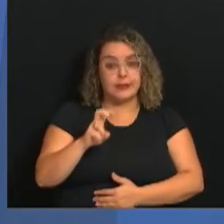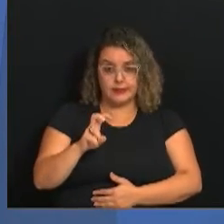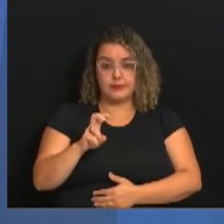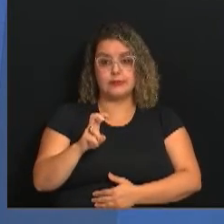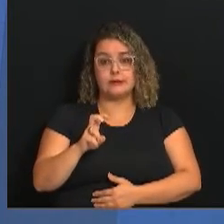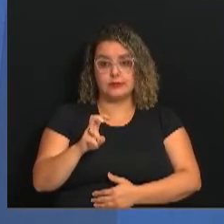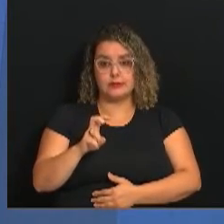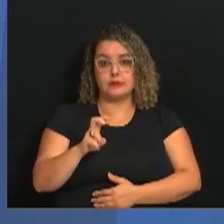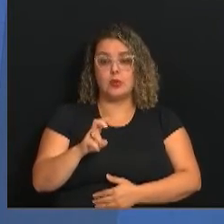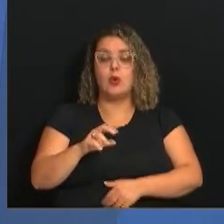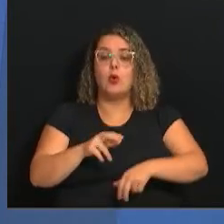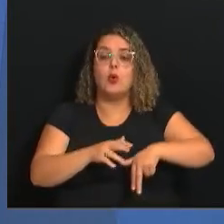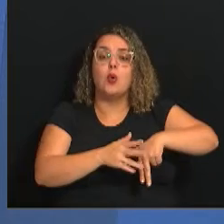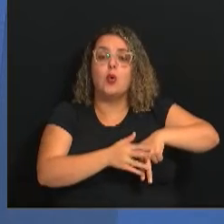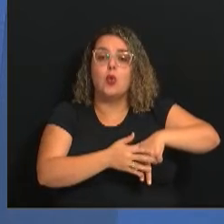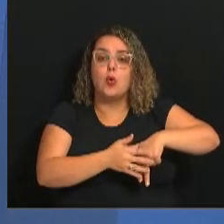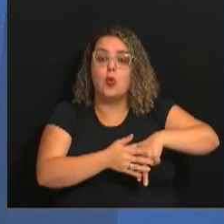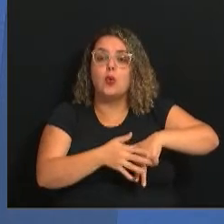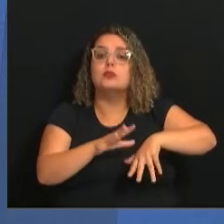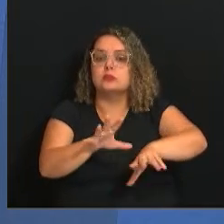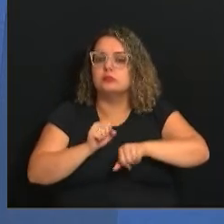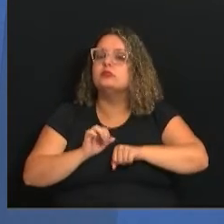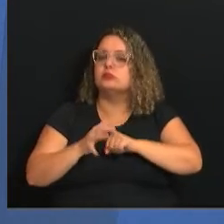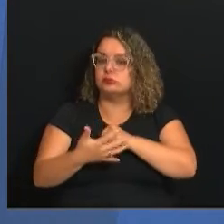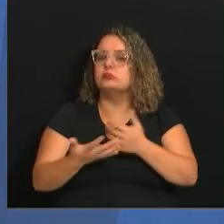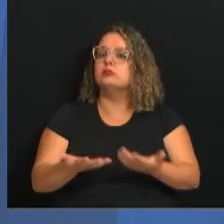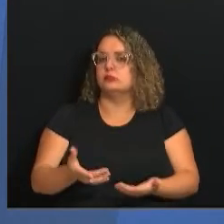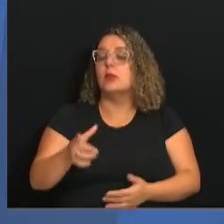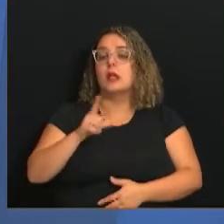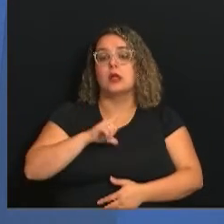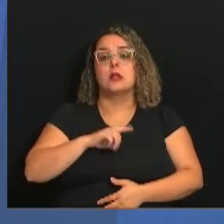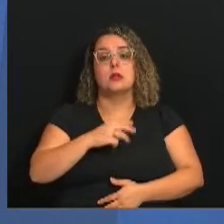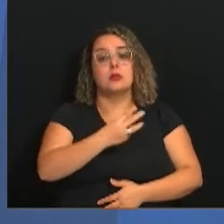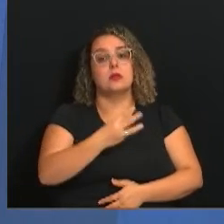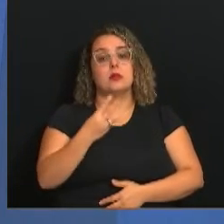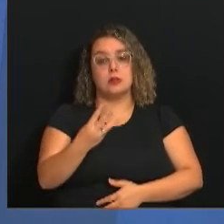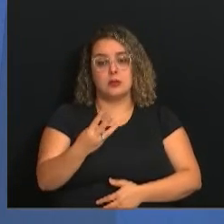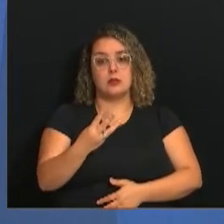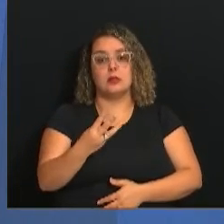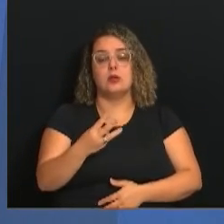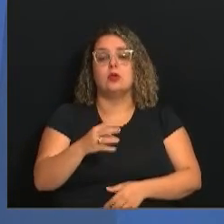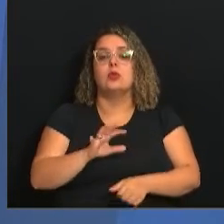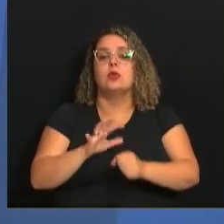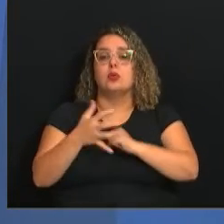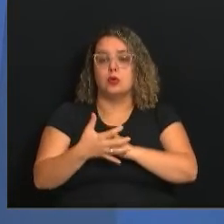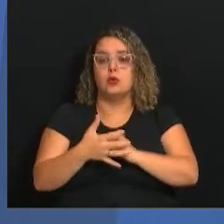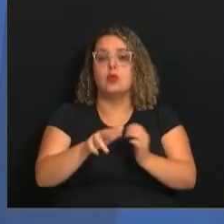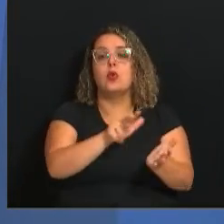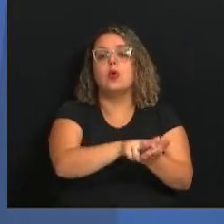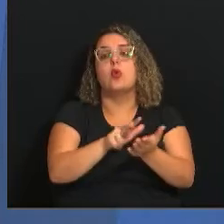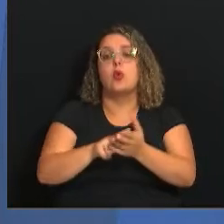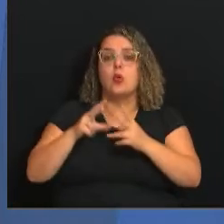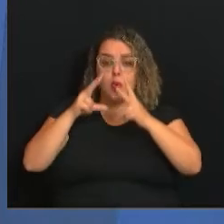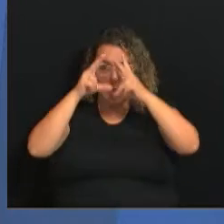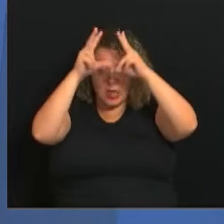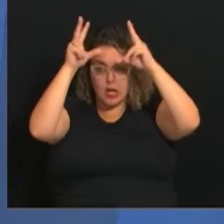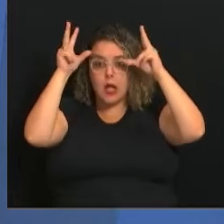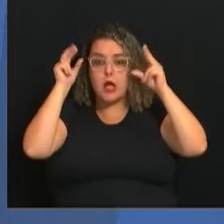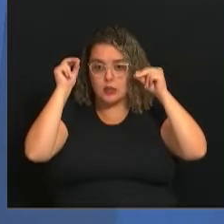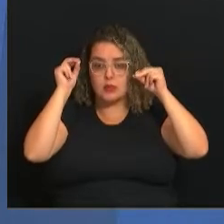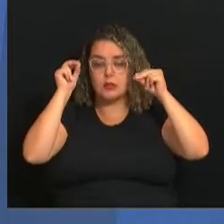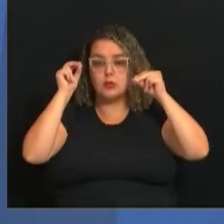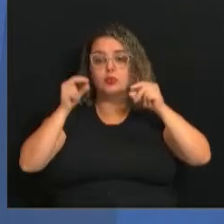o Câmara Notícia, mantém os mesmos números justamente porque a gente faz esse panorama dos 21 municípios da